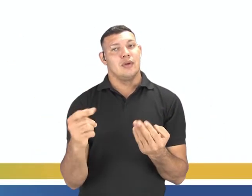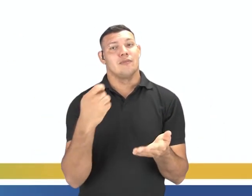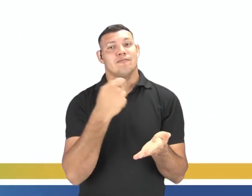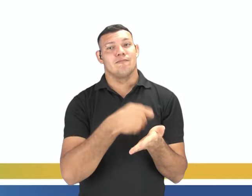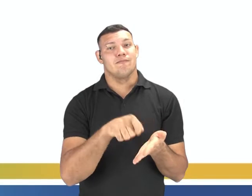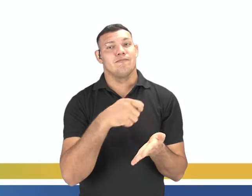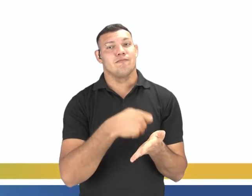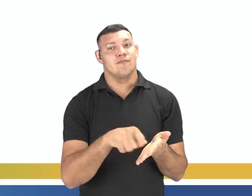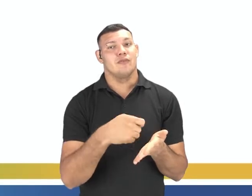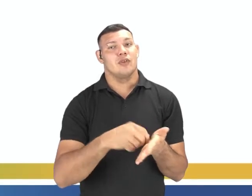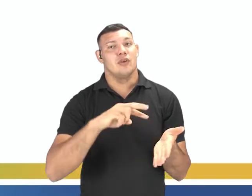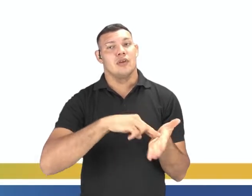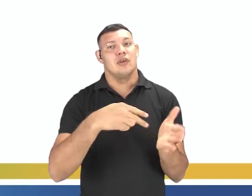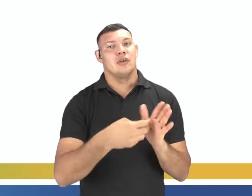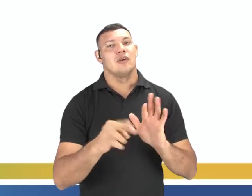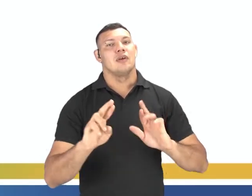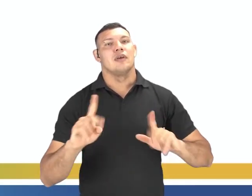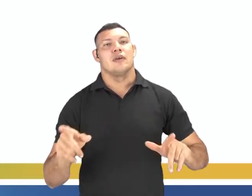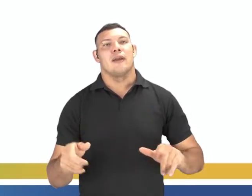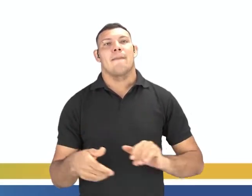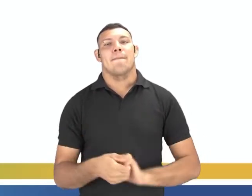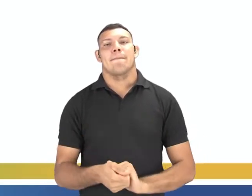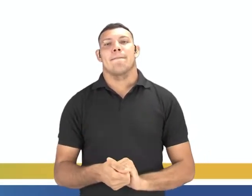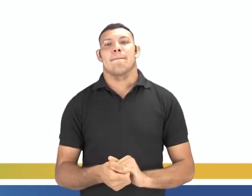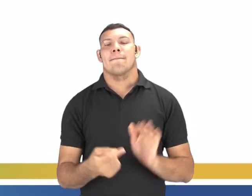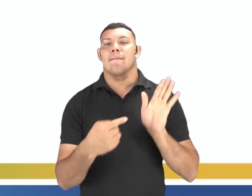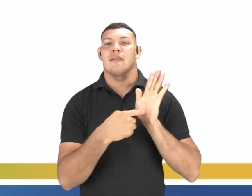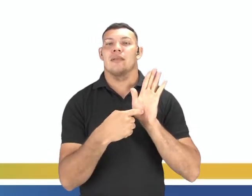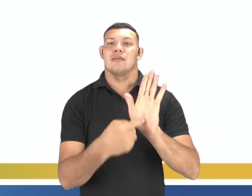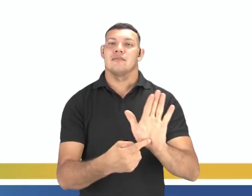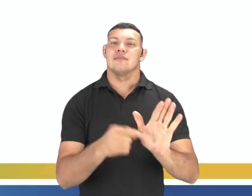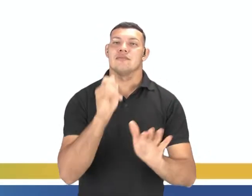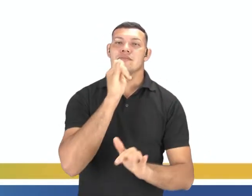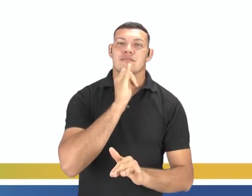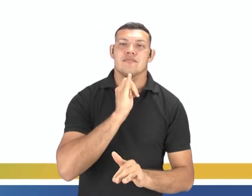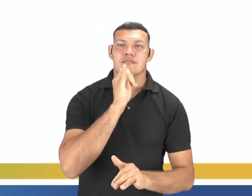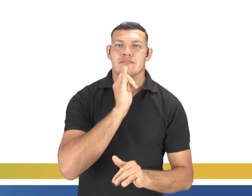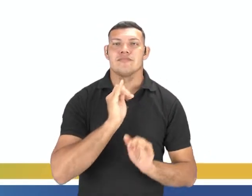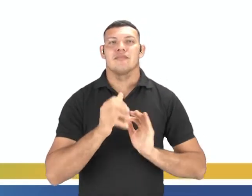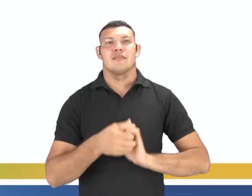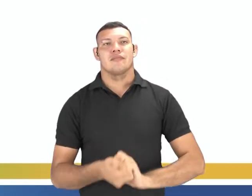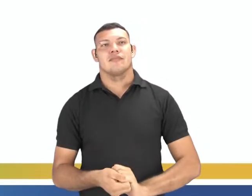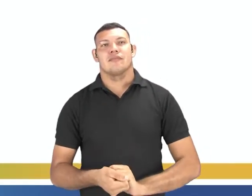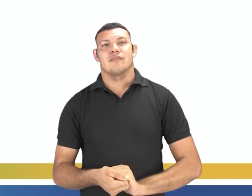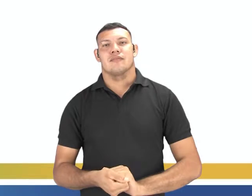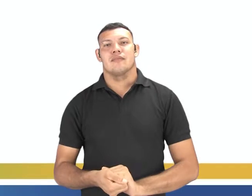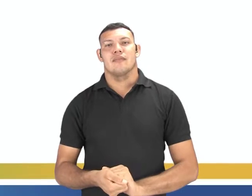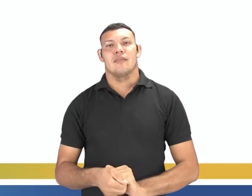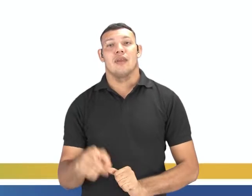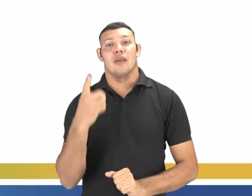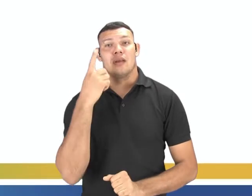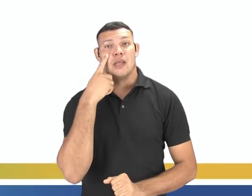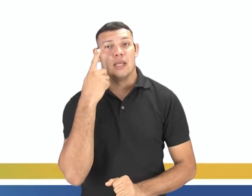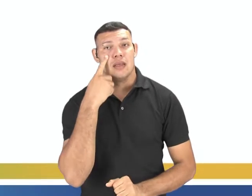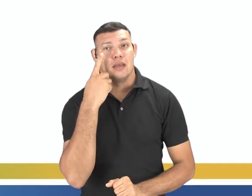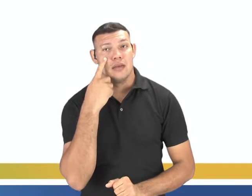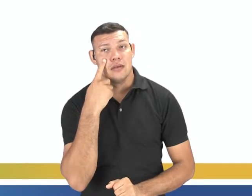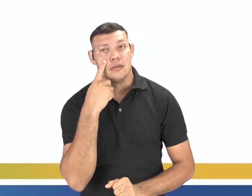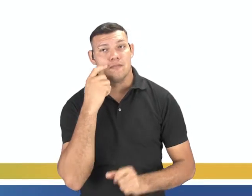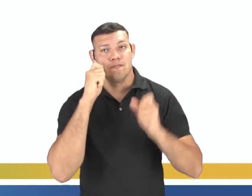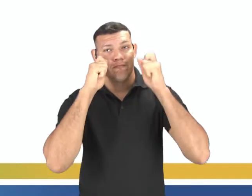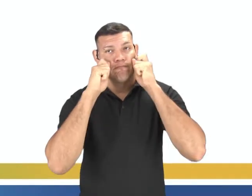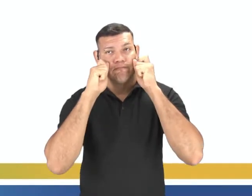ver. Eu trouxe para vocês alguns exemplos e eu gostaria que vocês